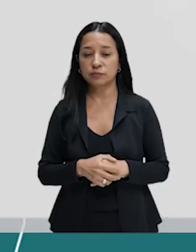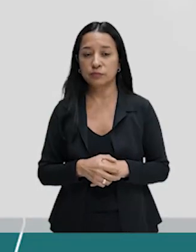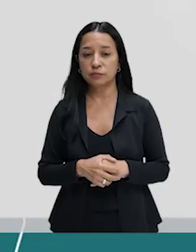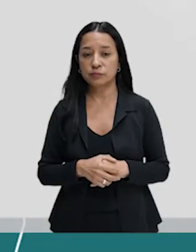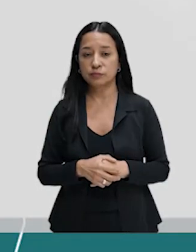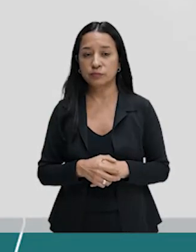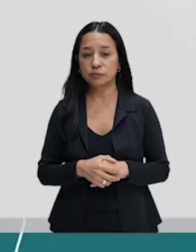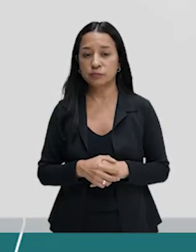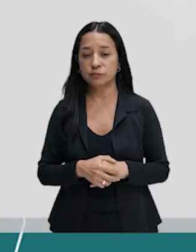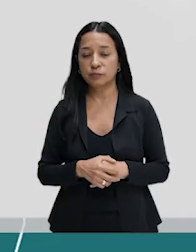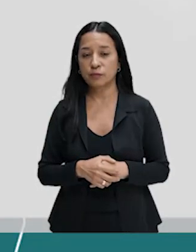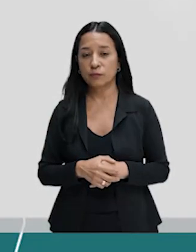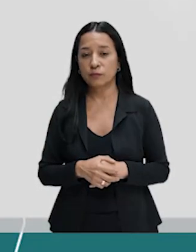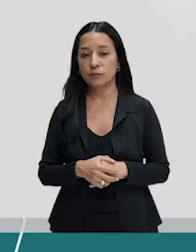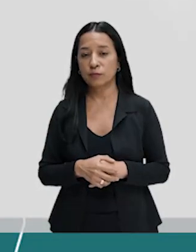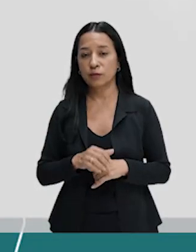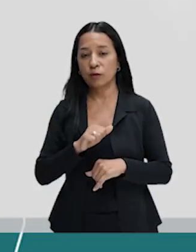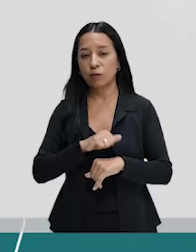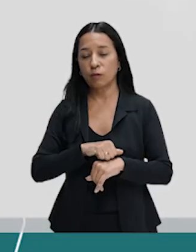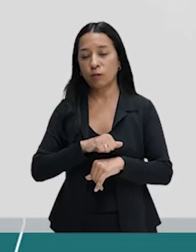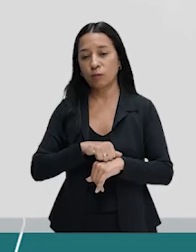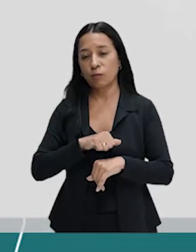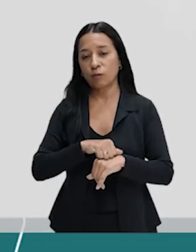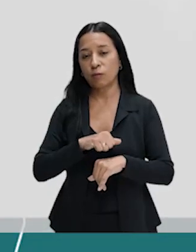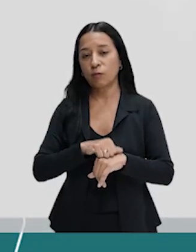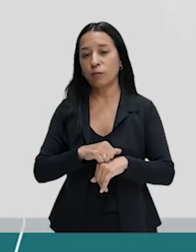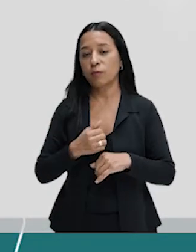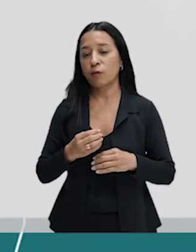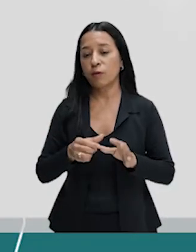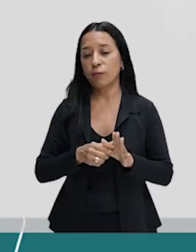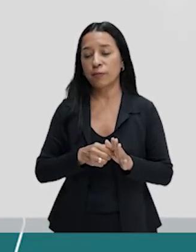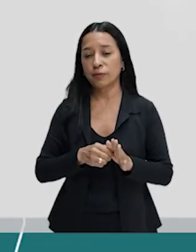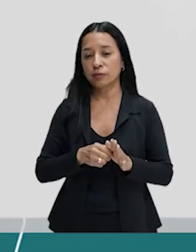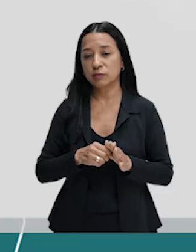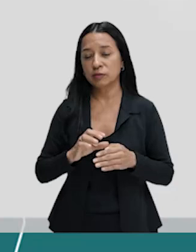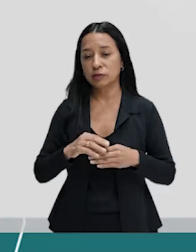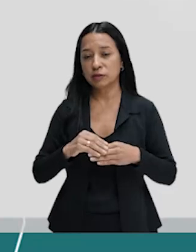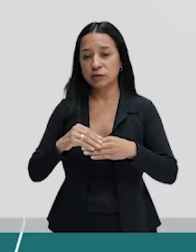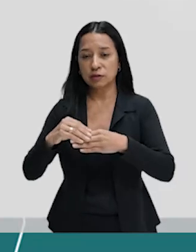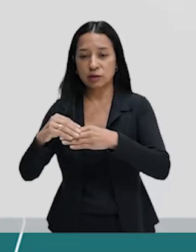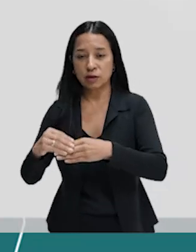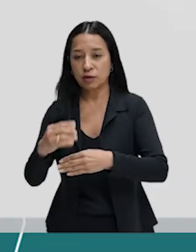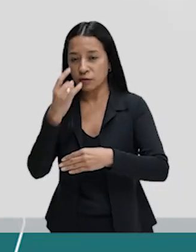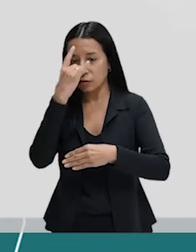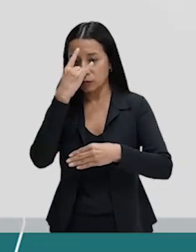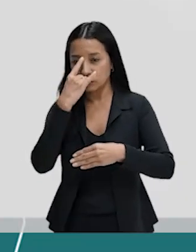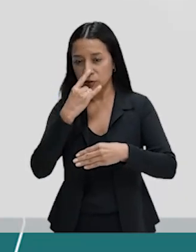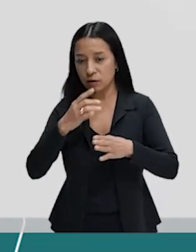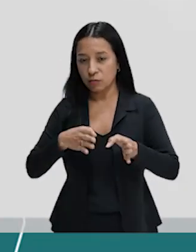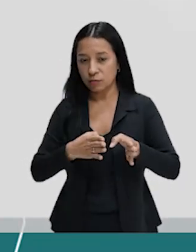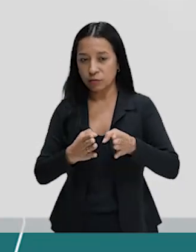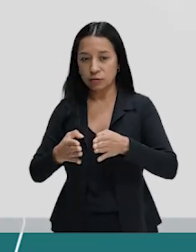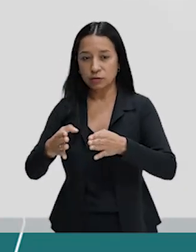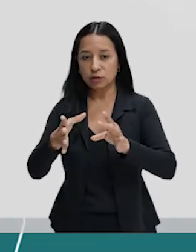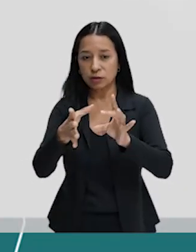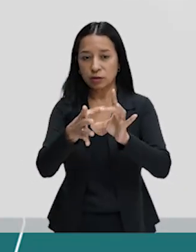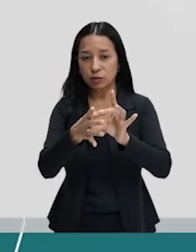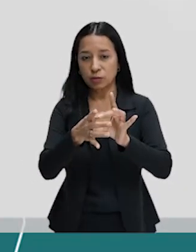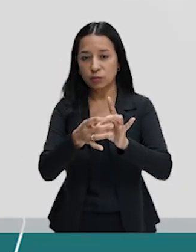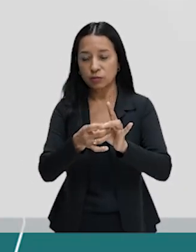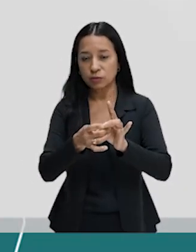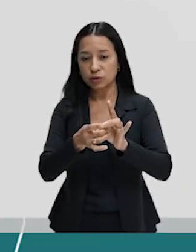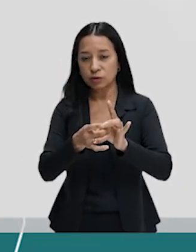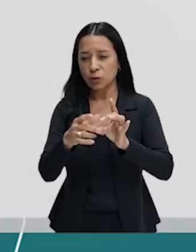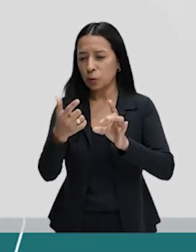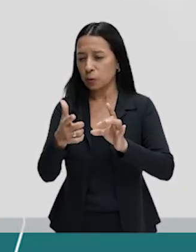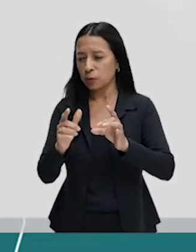Como um pobre que leva um cego pela estrada, unido desde então por invisíveis laços,